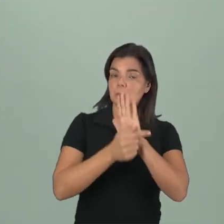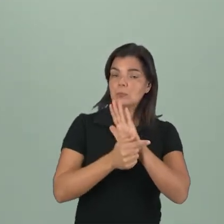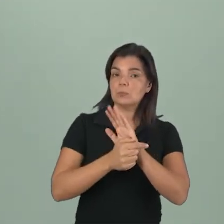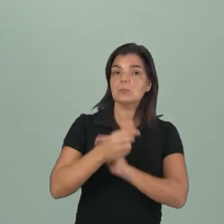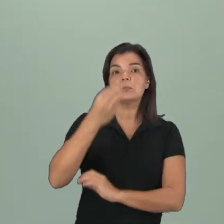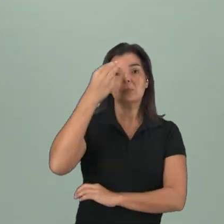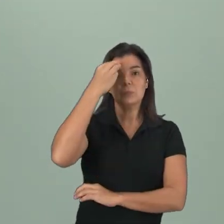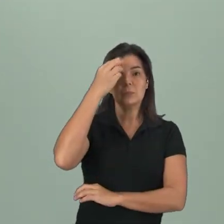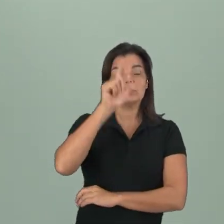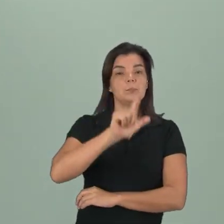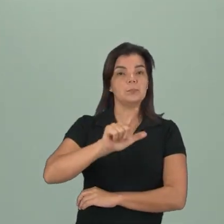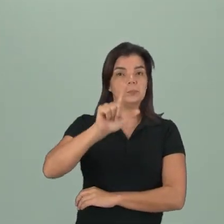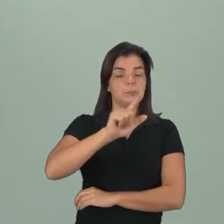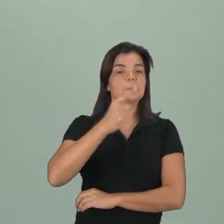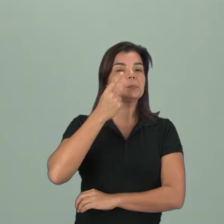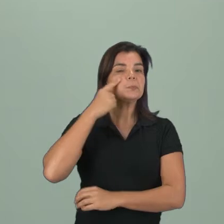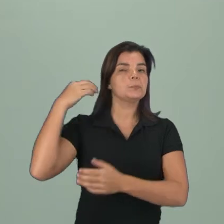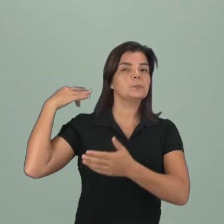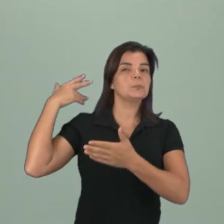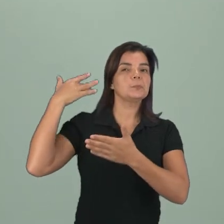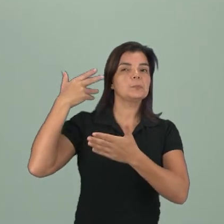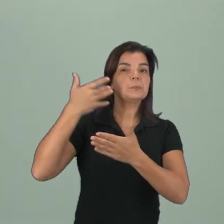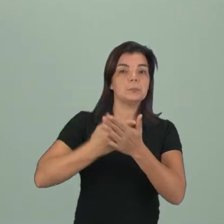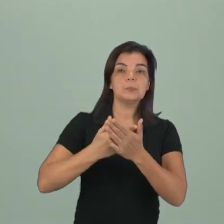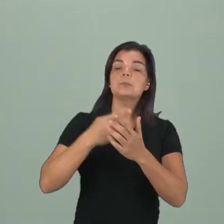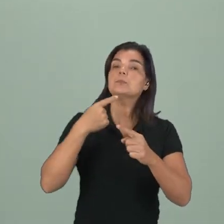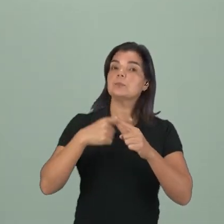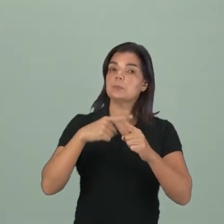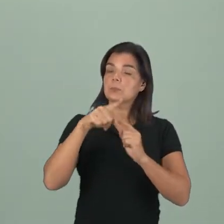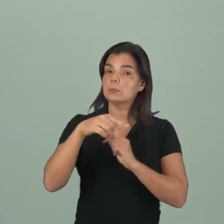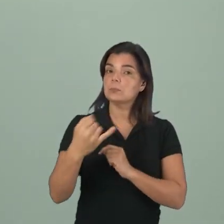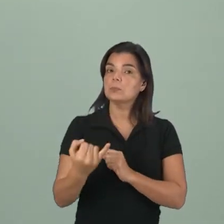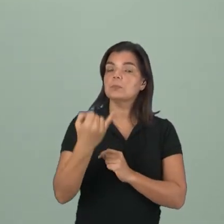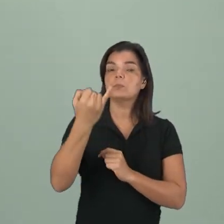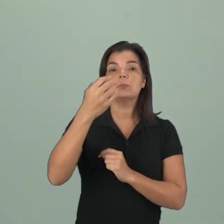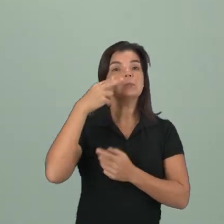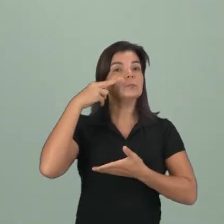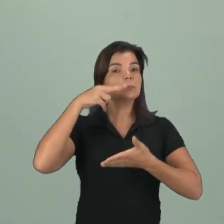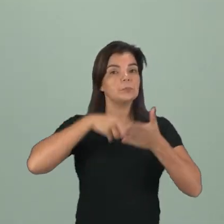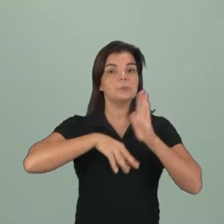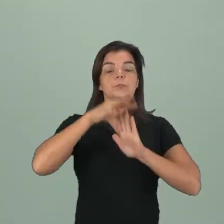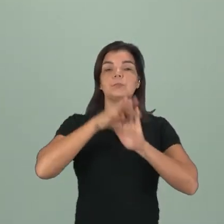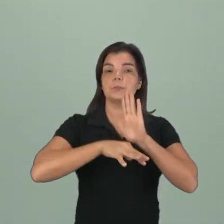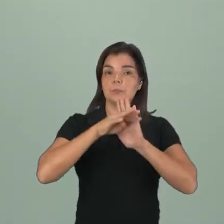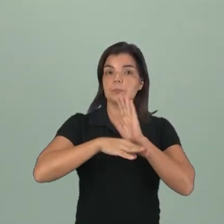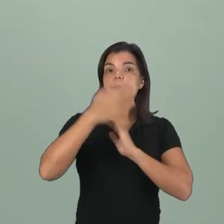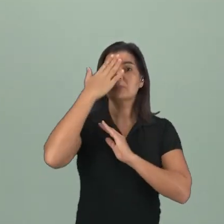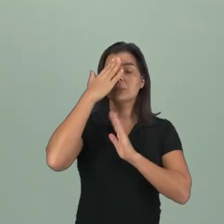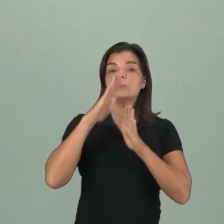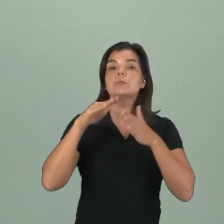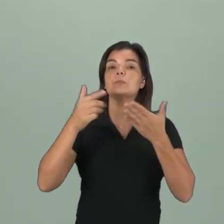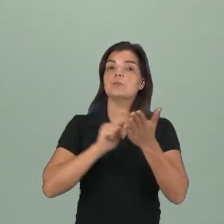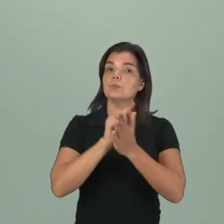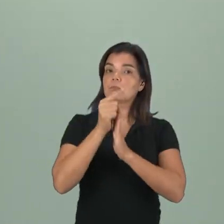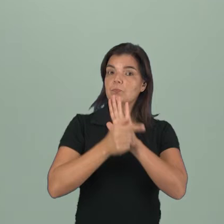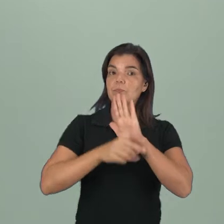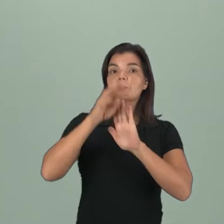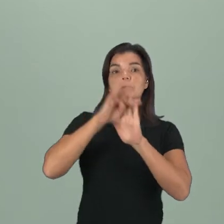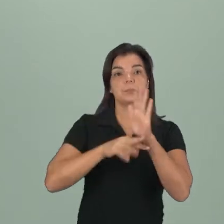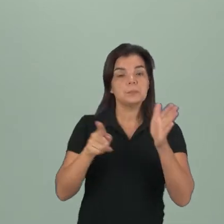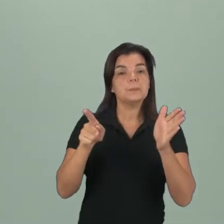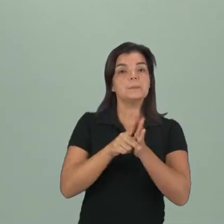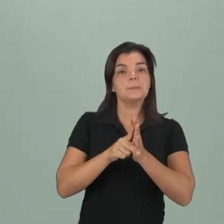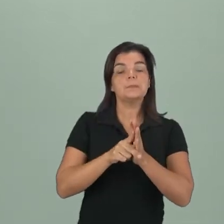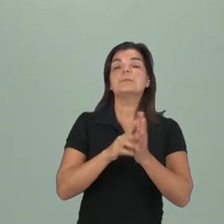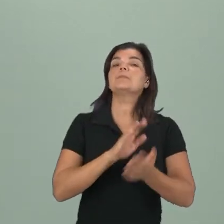Memórias Literárias. Vamos relembrar porque é importante quando você ler um texto, você saber a qual gênero textual